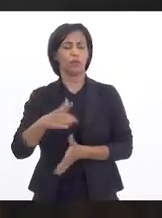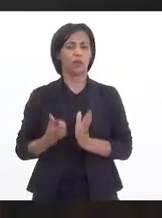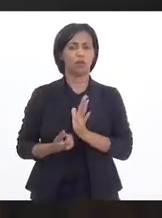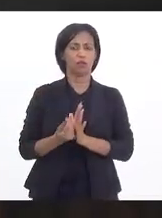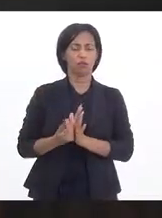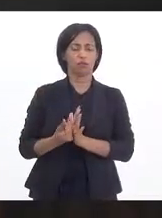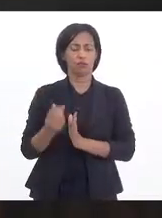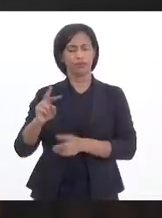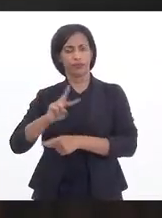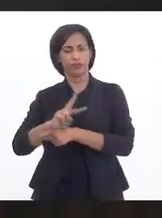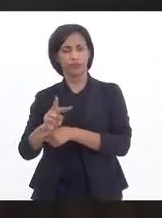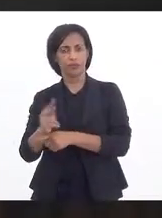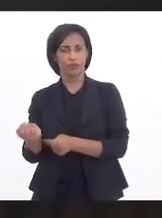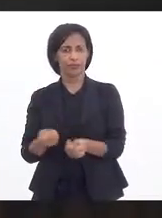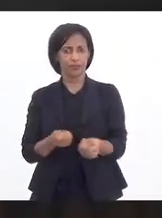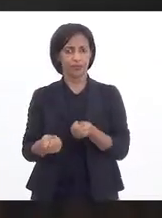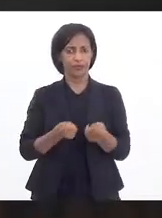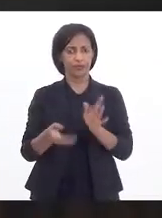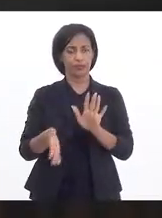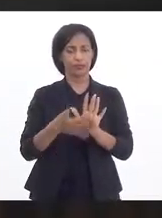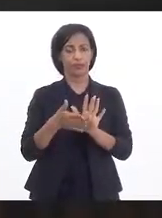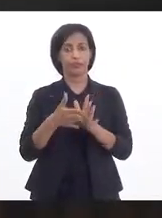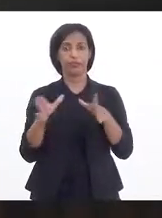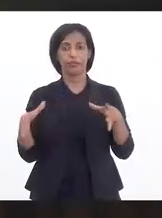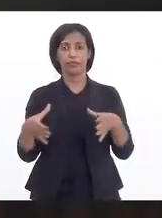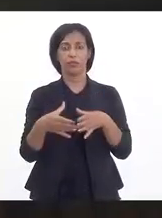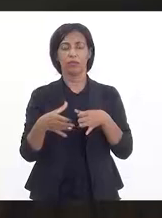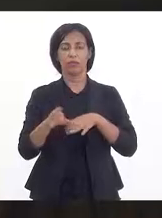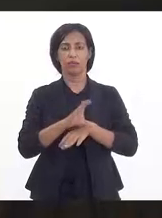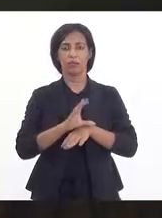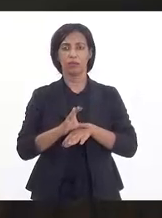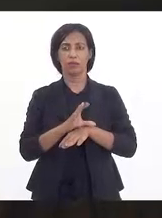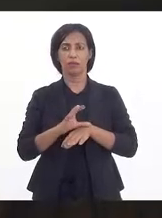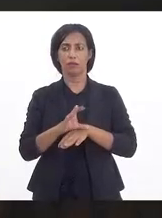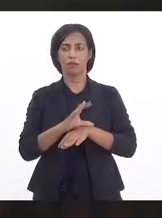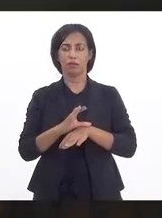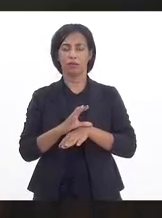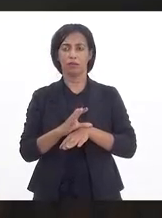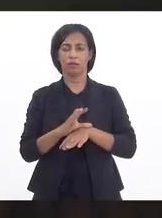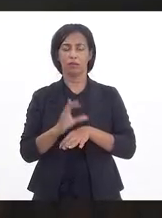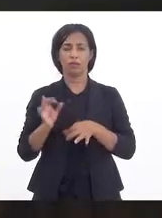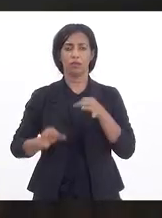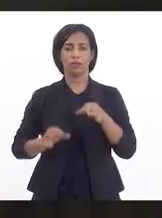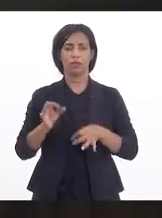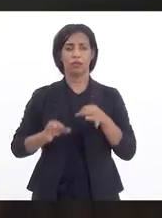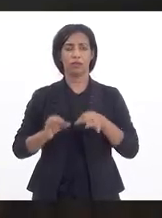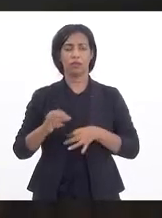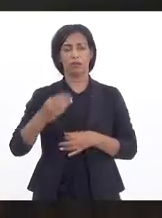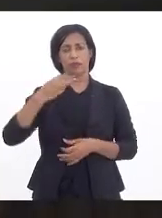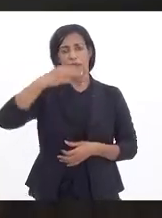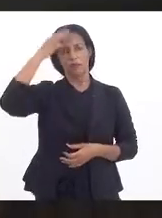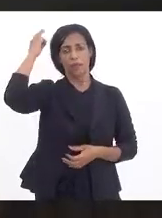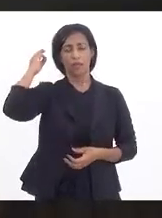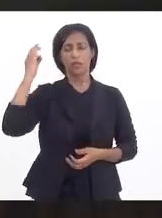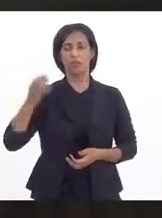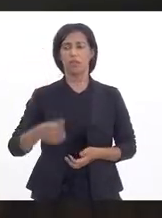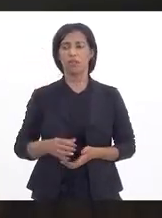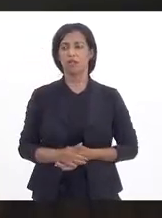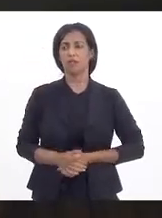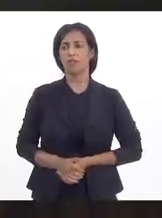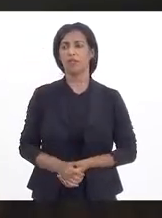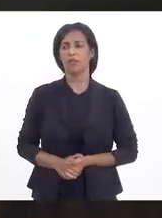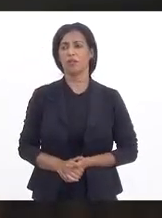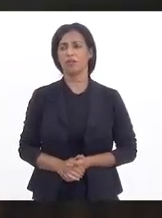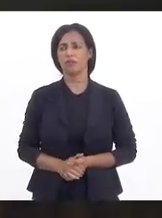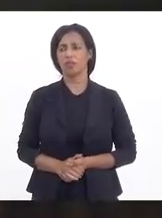orçamento Finanças fiscalização financeira e controle para emitir parecer pela constituição e justiça Deputado Márcio Pacheco